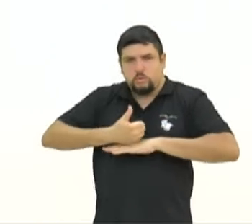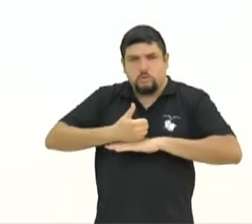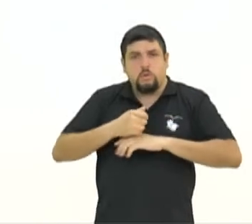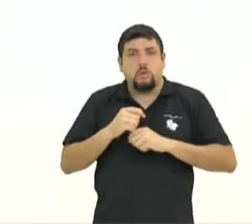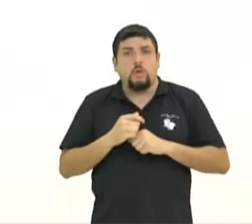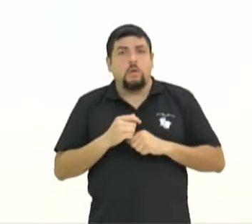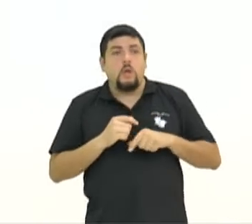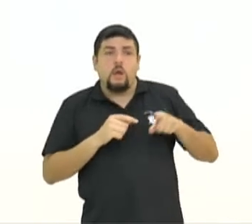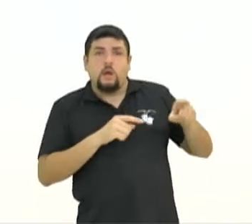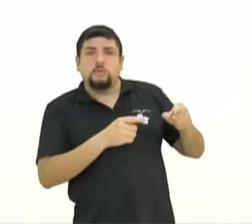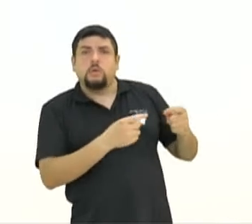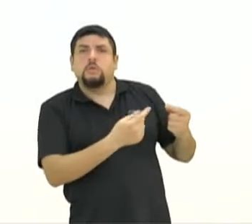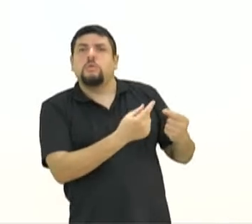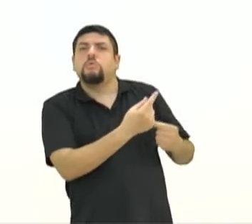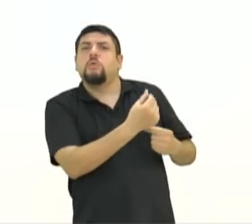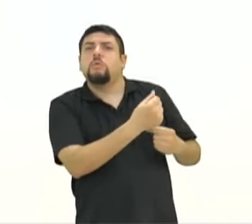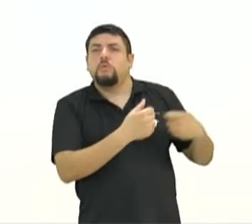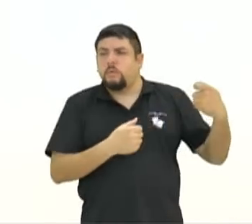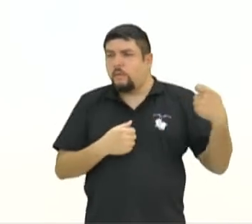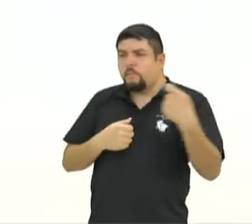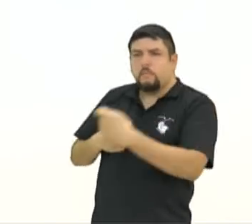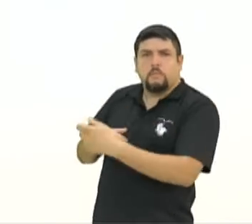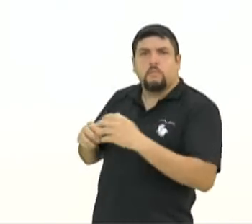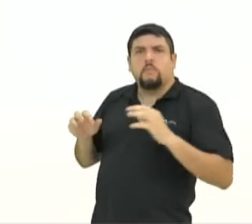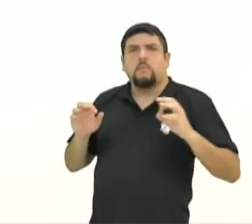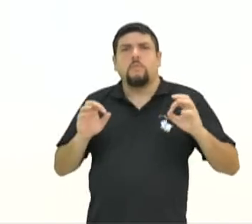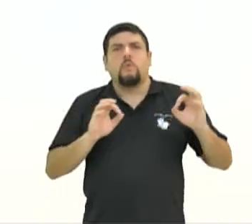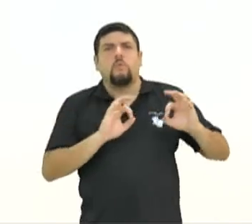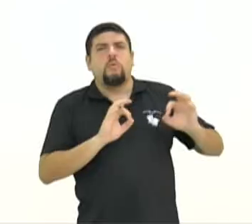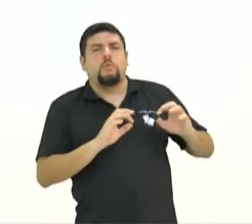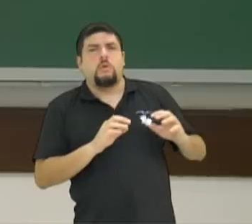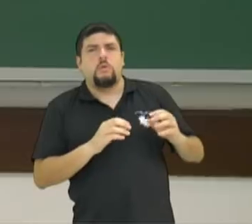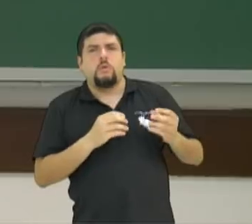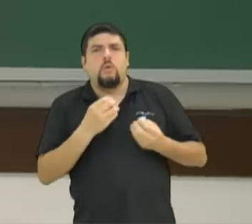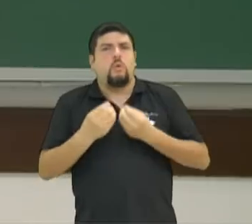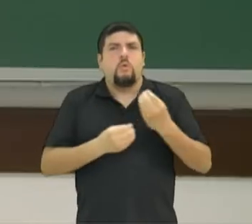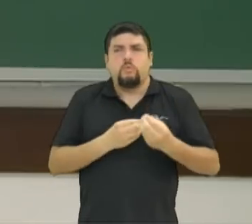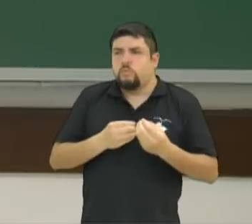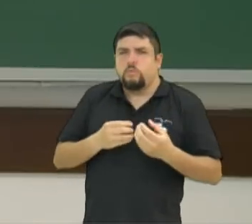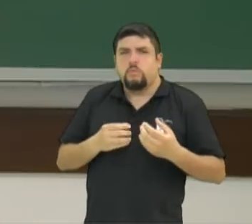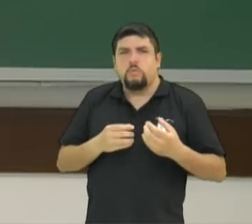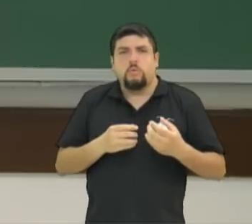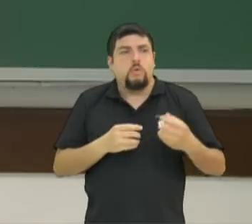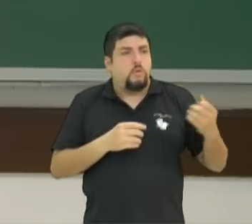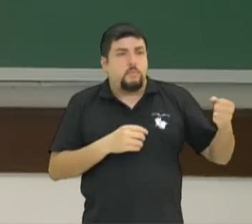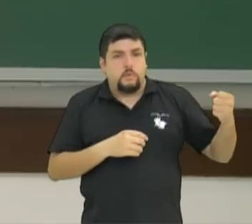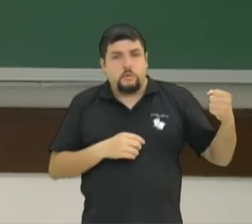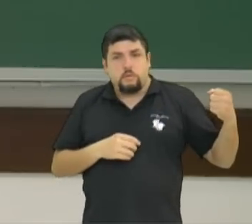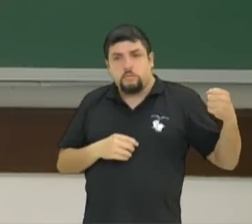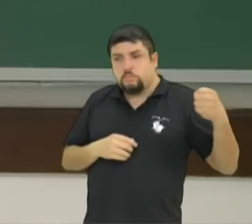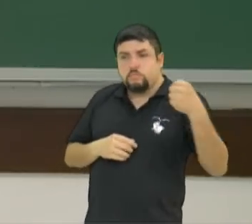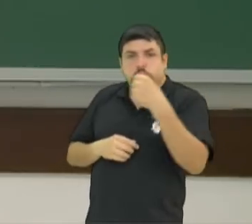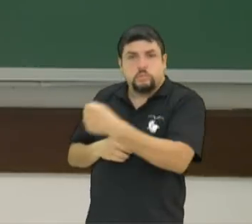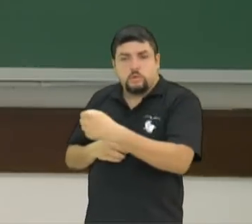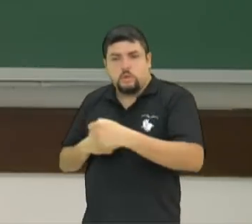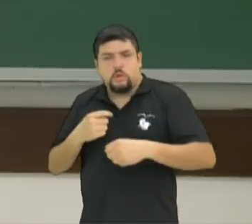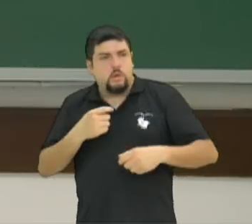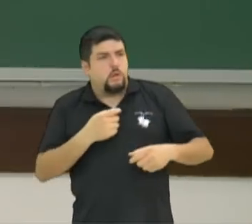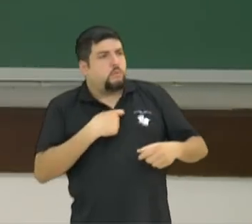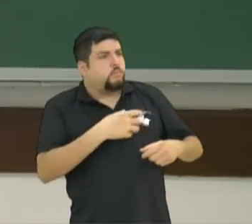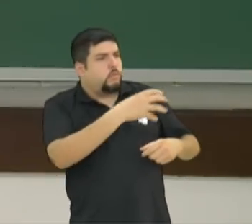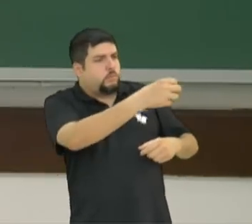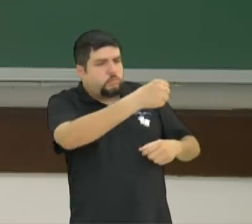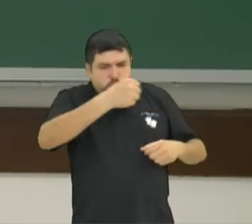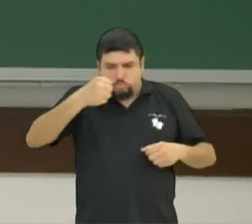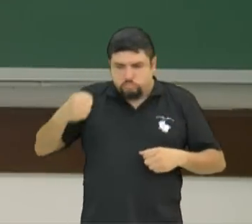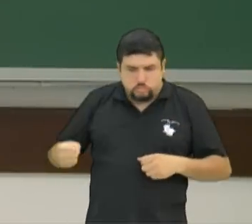tinha condições financeiras ou então não tinha como empregar essa mão de obra nesse momento, então ele viu uma oportunidade de